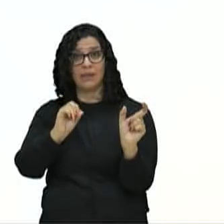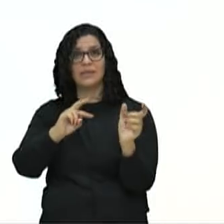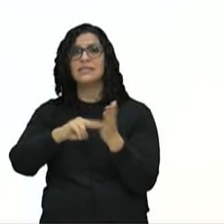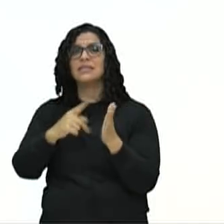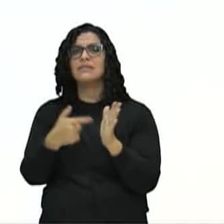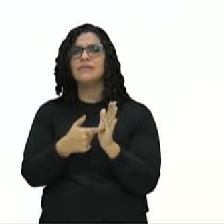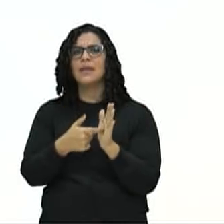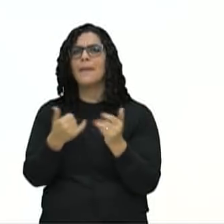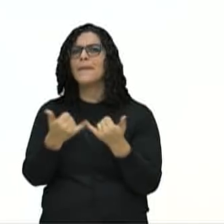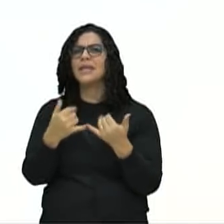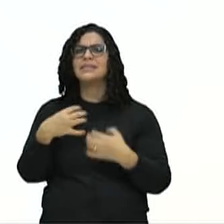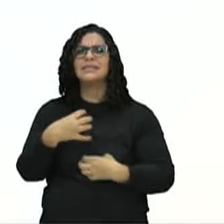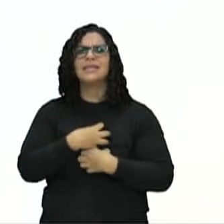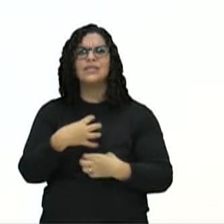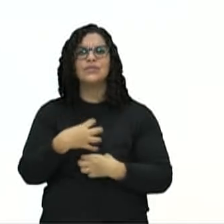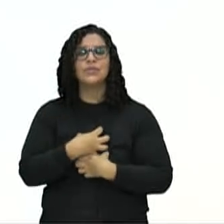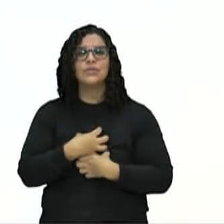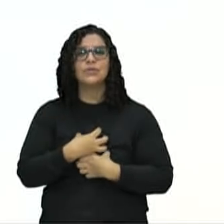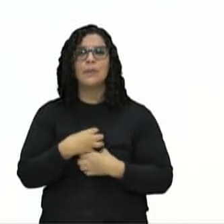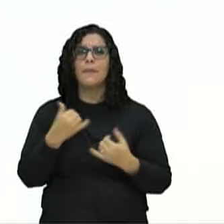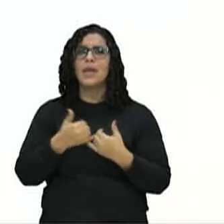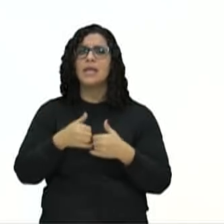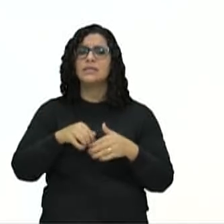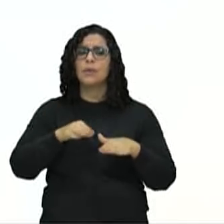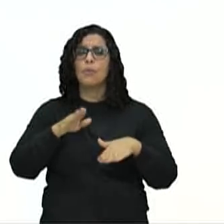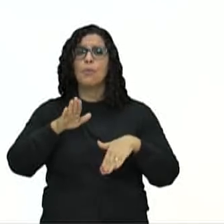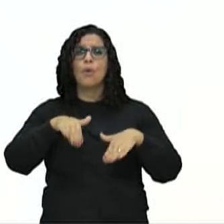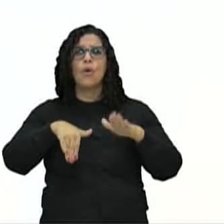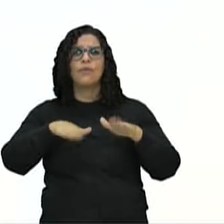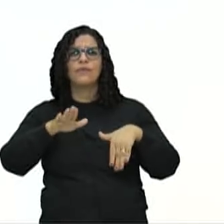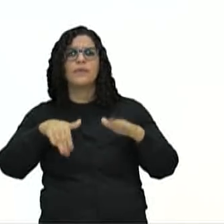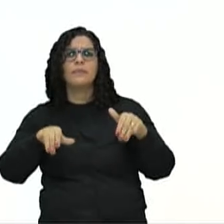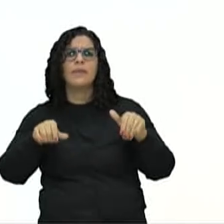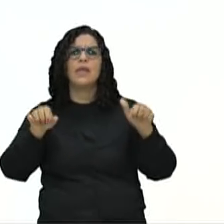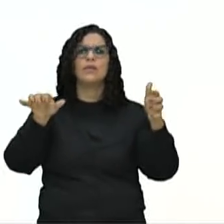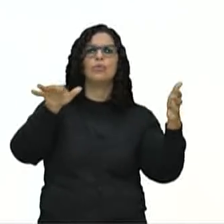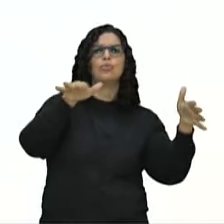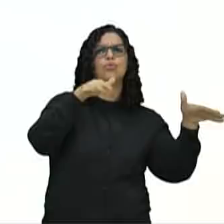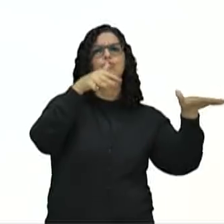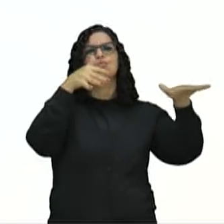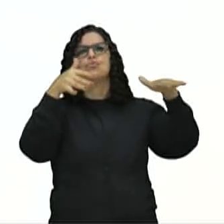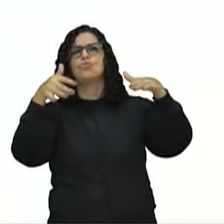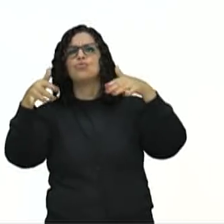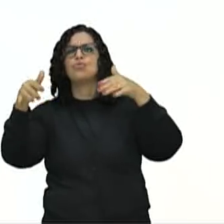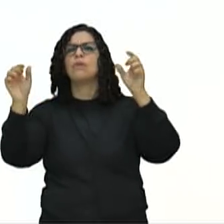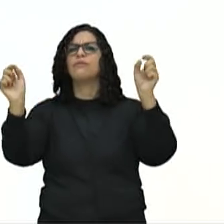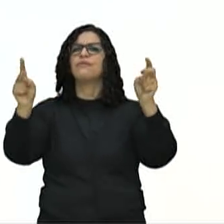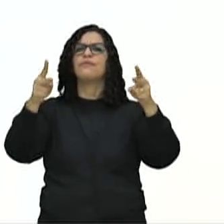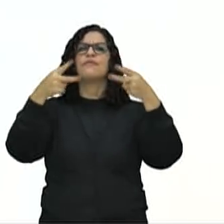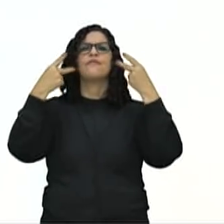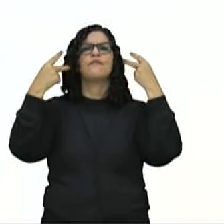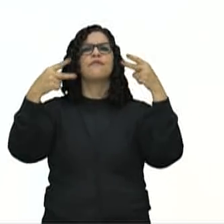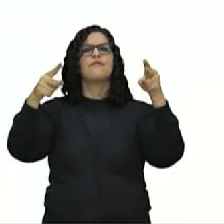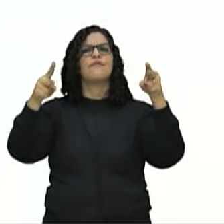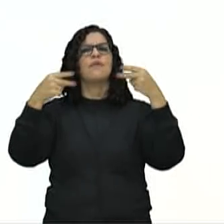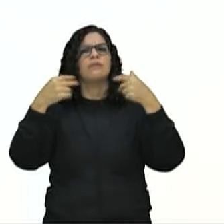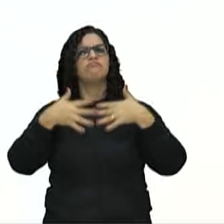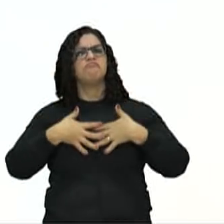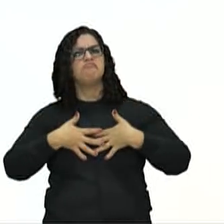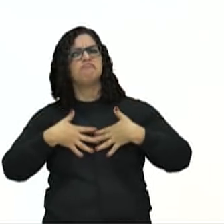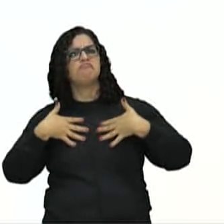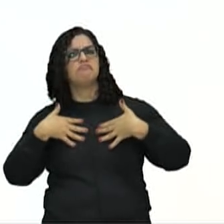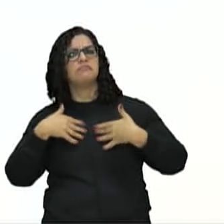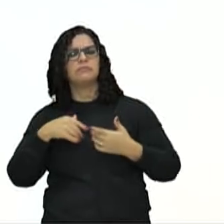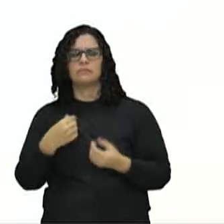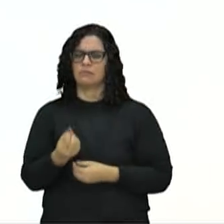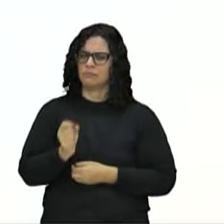de sentido, leve movimento do ar atmosférico, aragem, brisa.